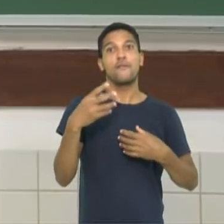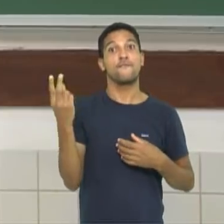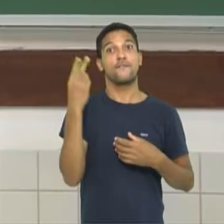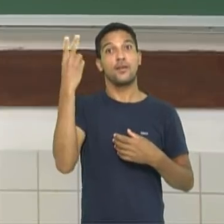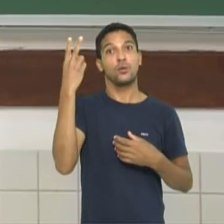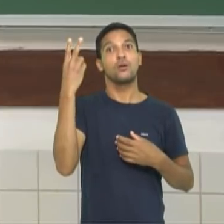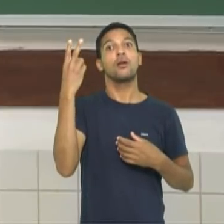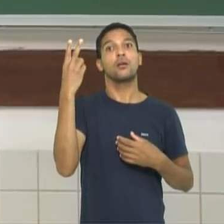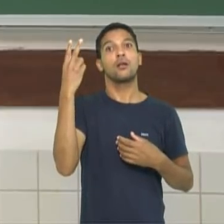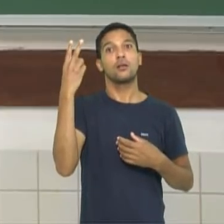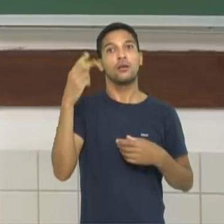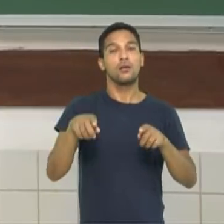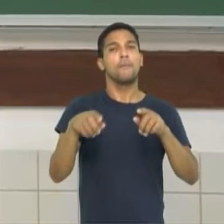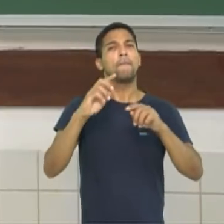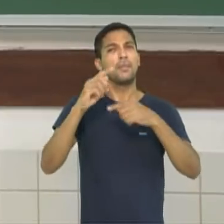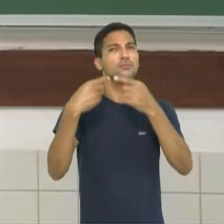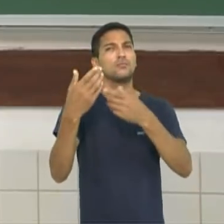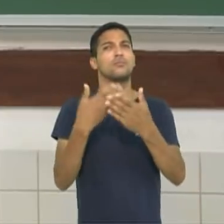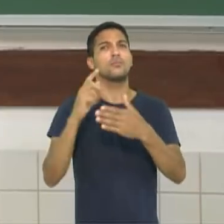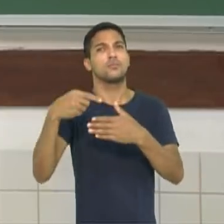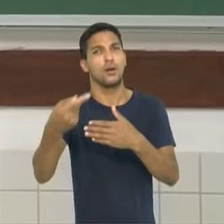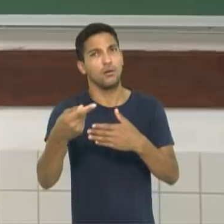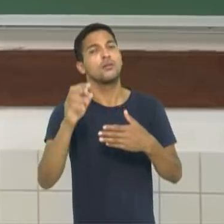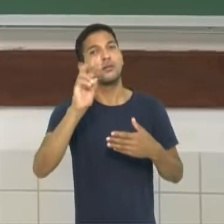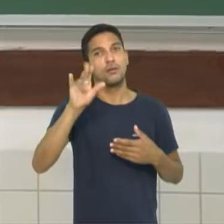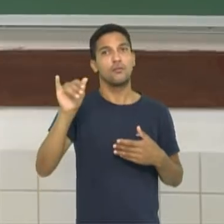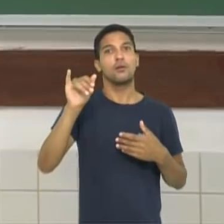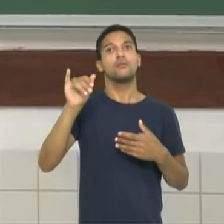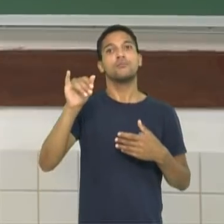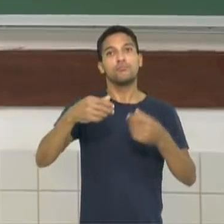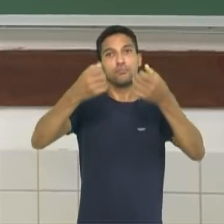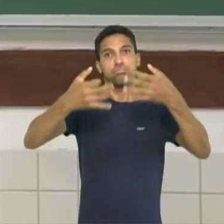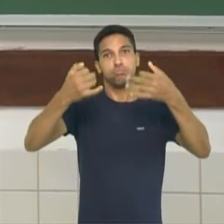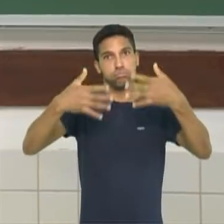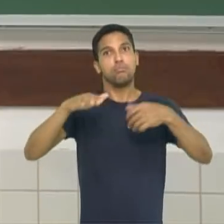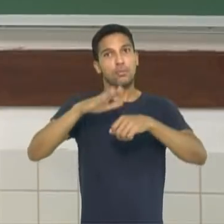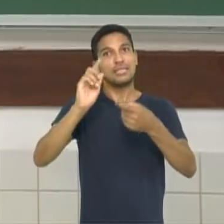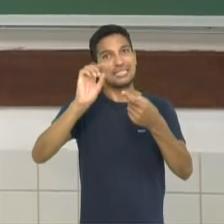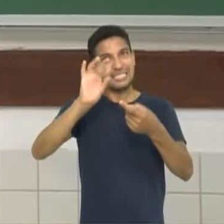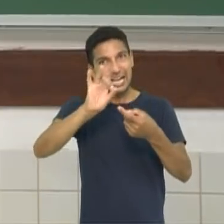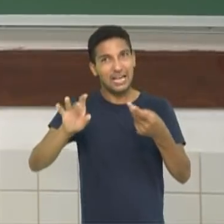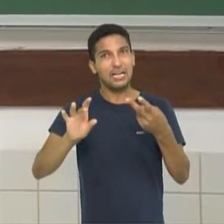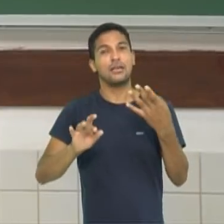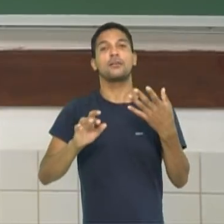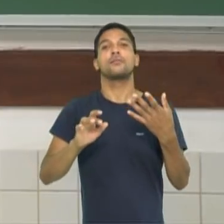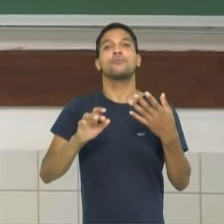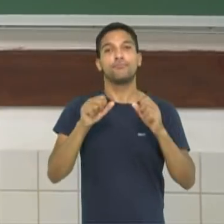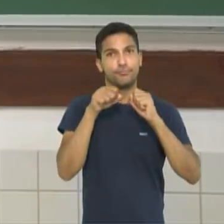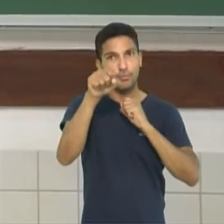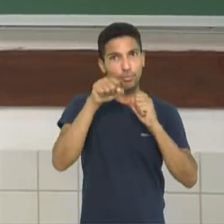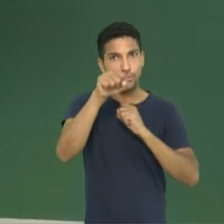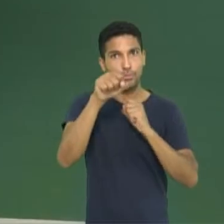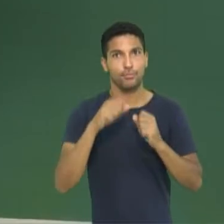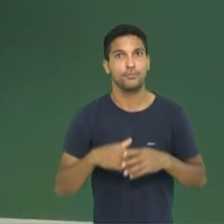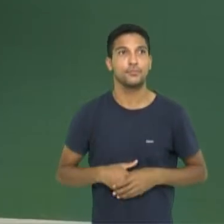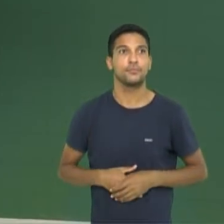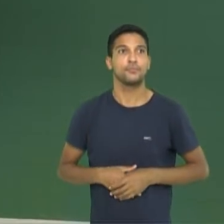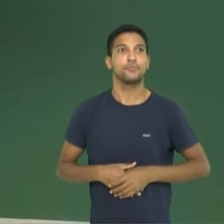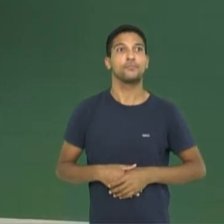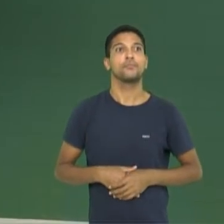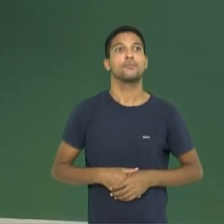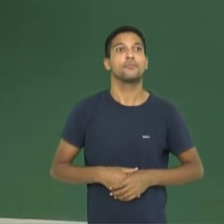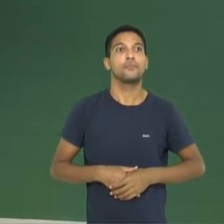humana, tá? Então hoje as lutas fazem parte da nossa cultura geral do ser humano, né? E tem